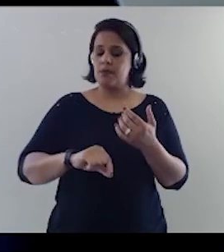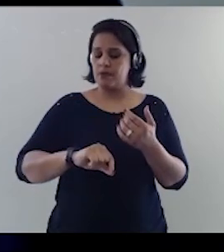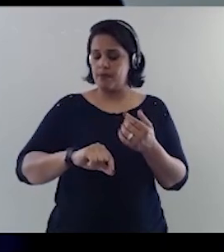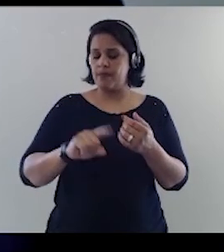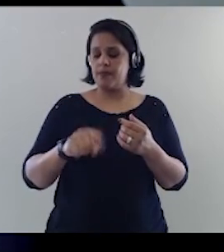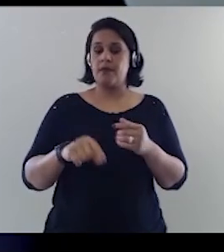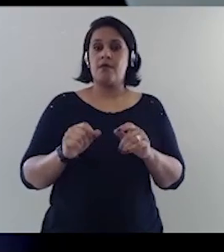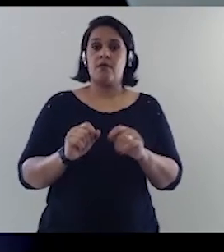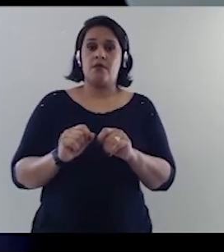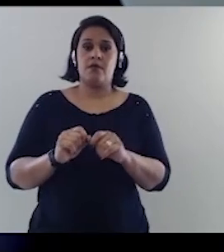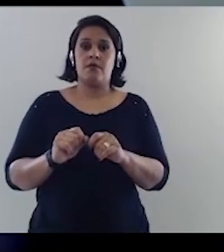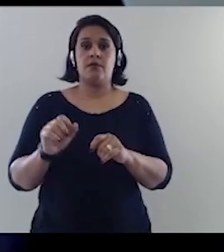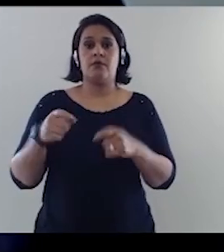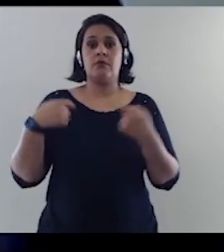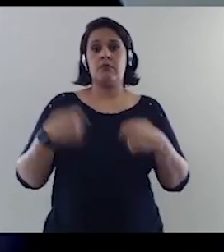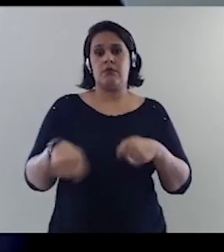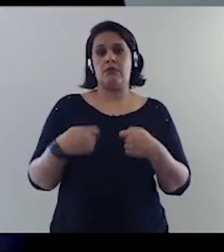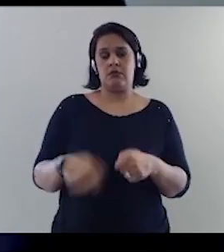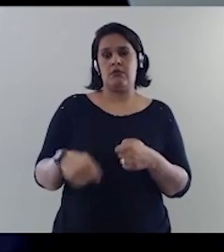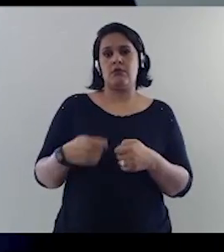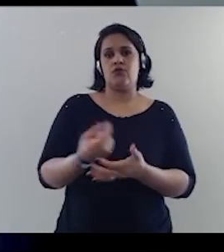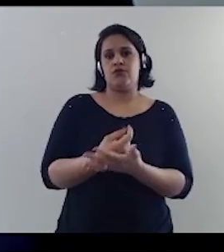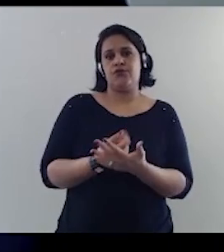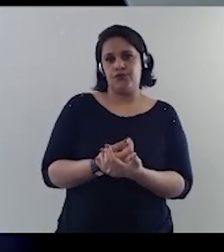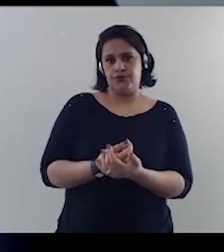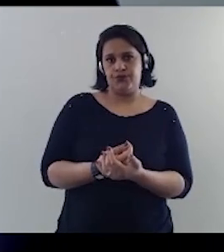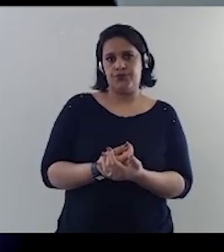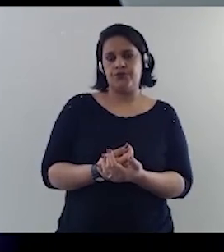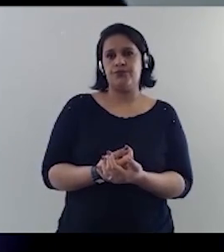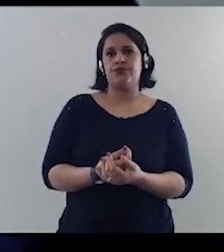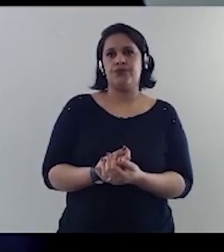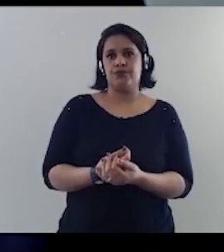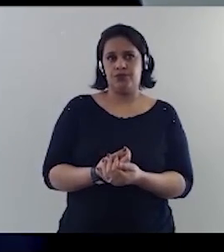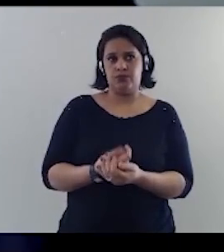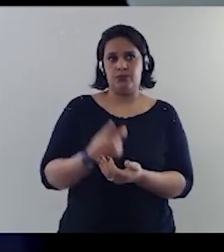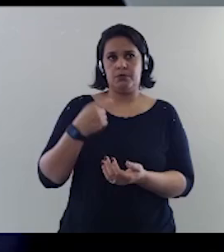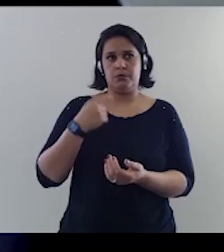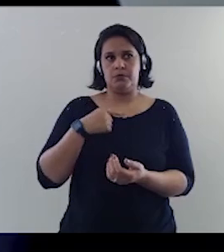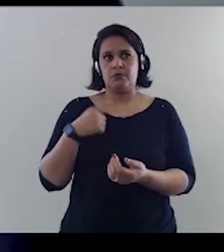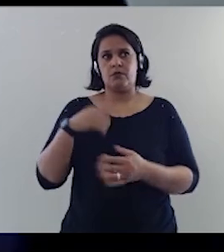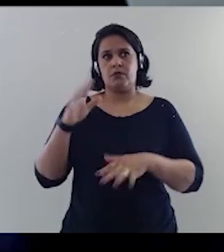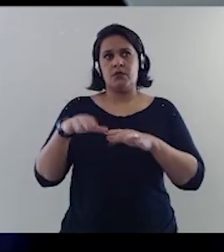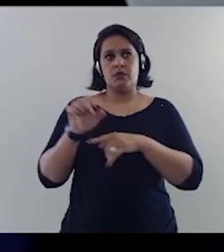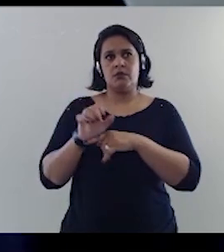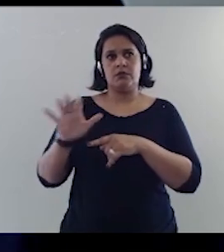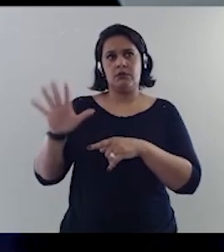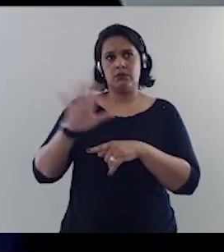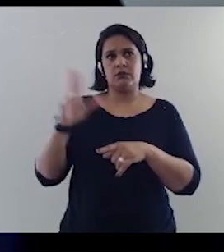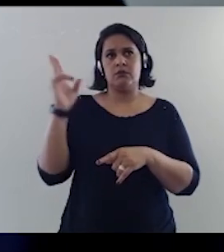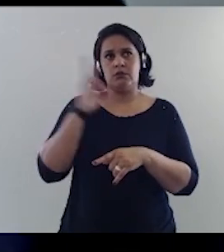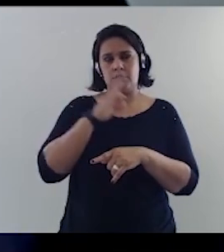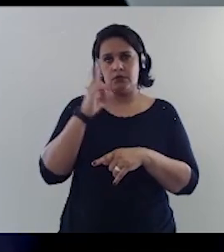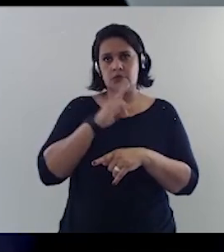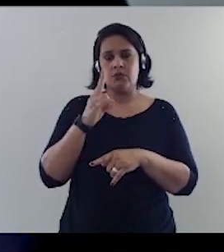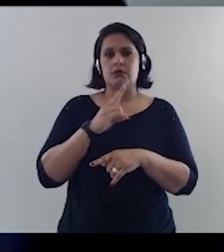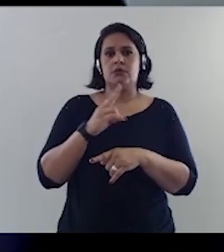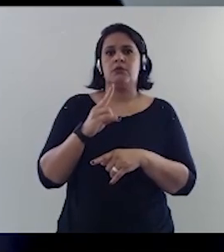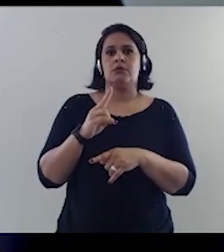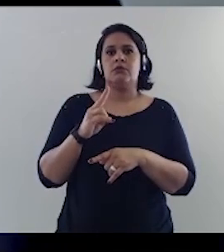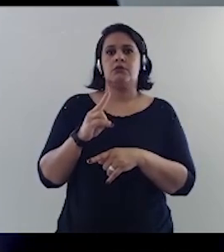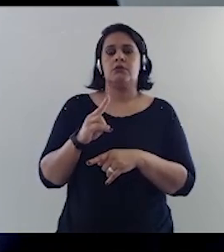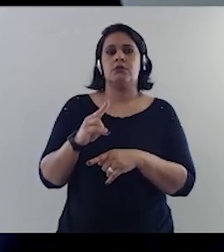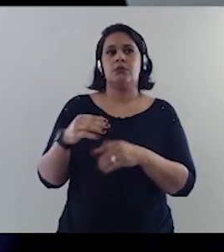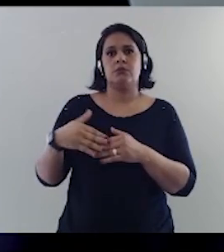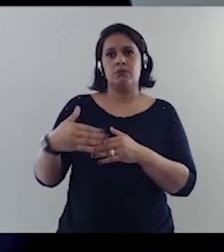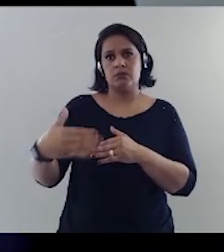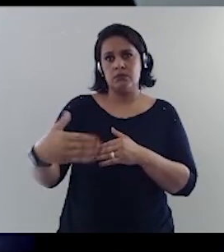de necessidade financeira. O país não havia um estado de sítio, não havia estado de emergência, havia um estado de necessidade financeira